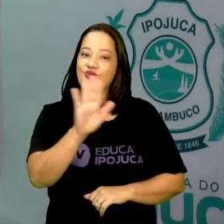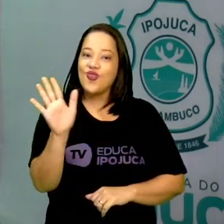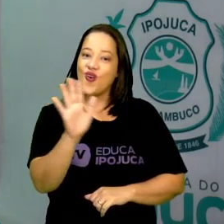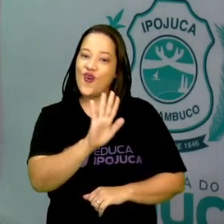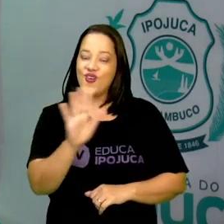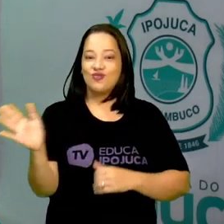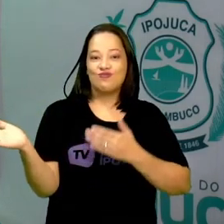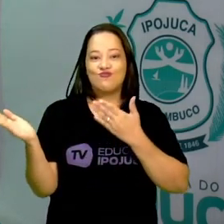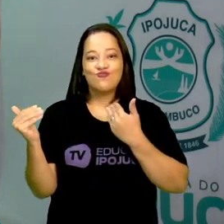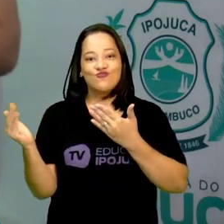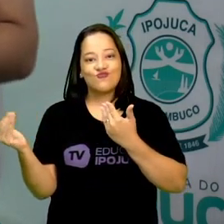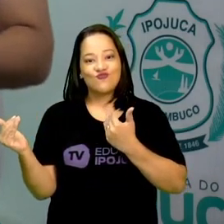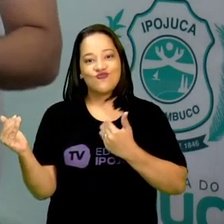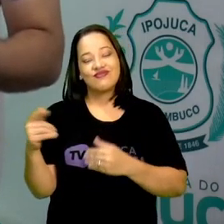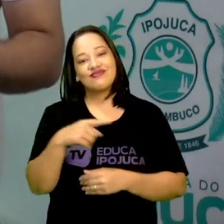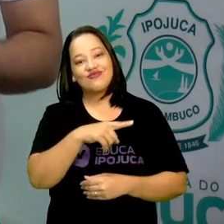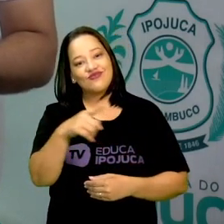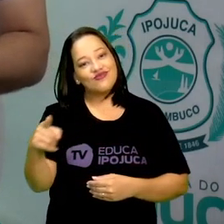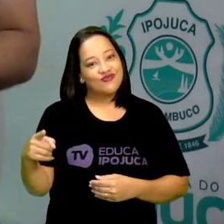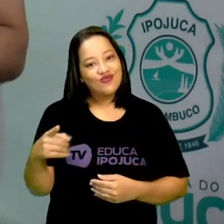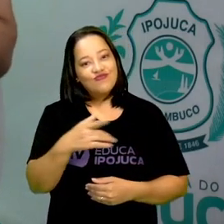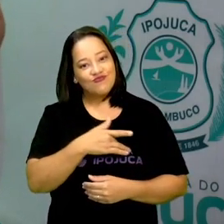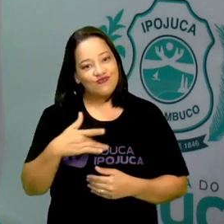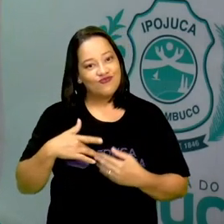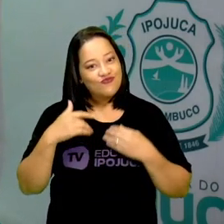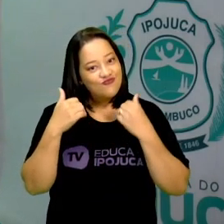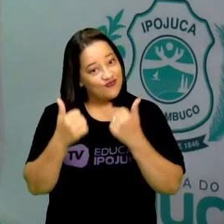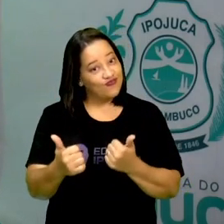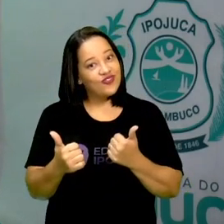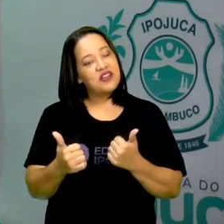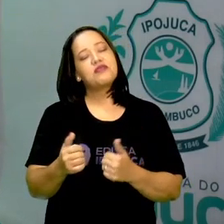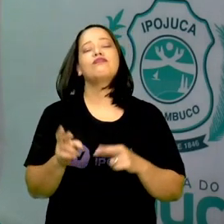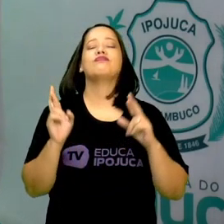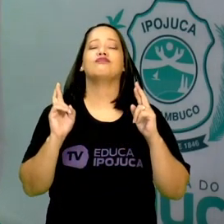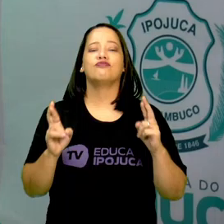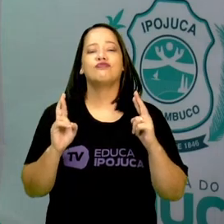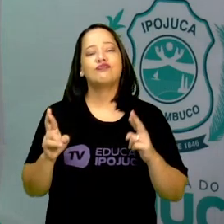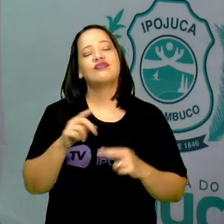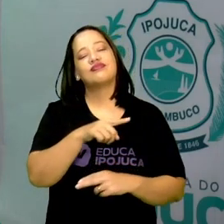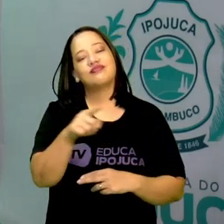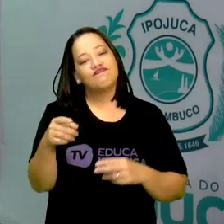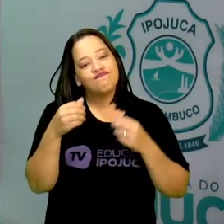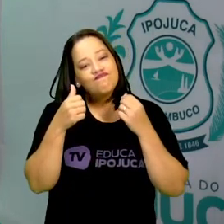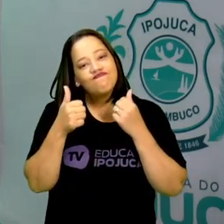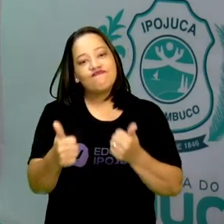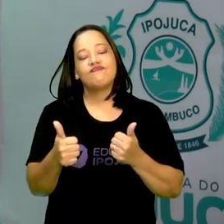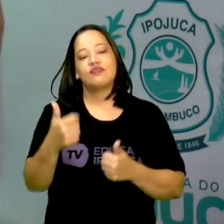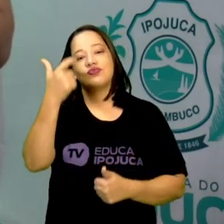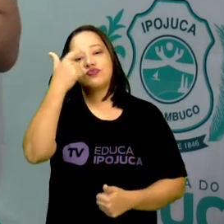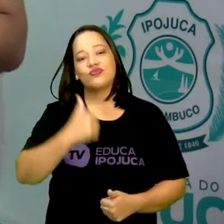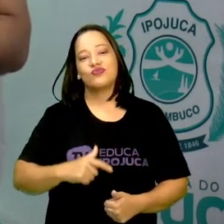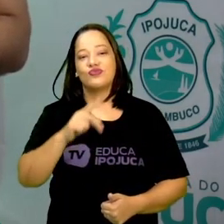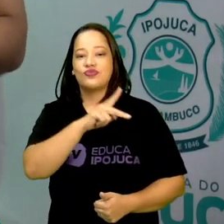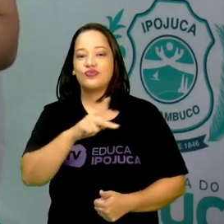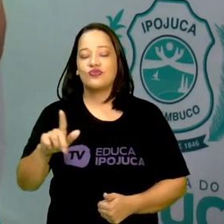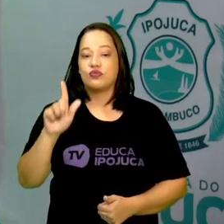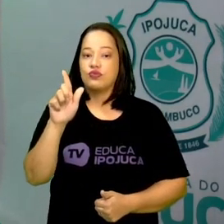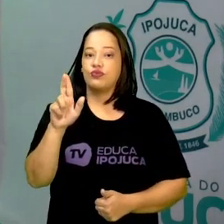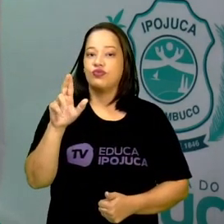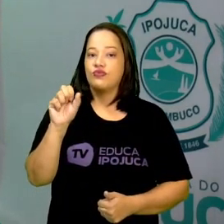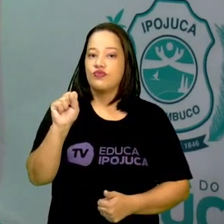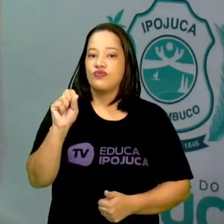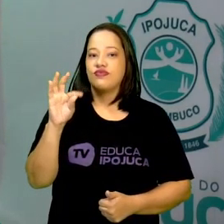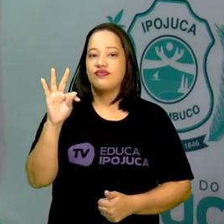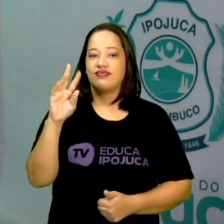Olá, jovens! Como é que estão vocês? Espero que estejam todos muito bem. Aqui é o professor Gustavo falando